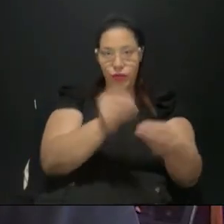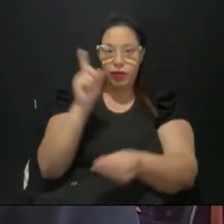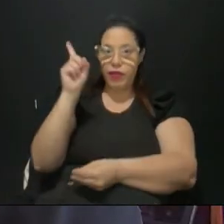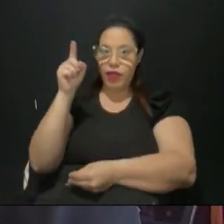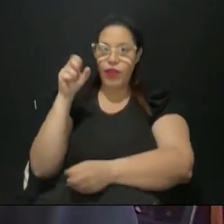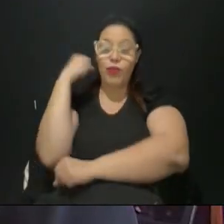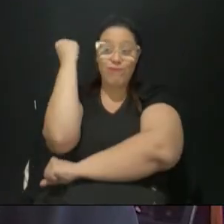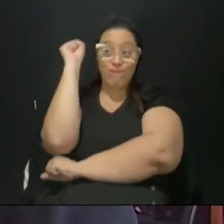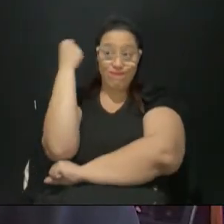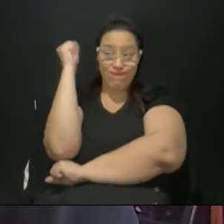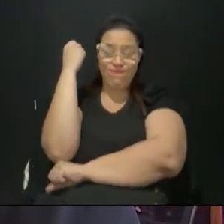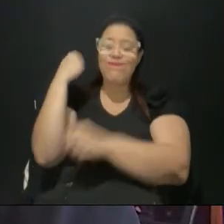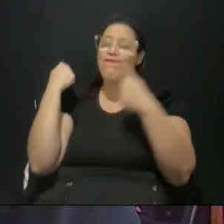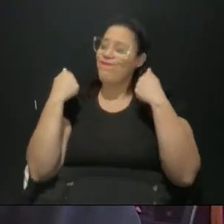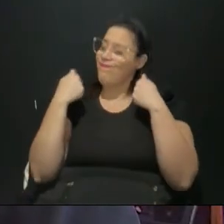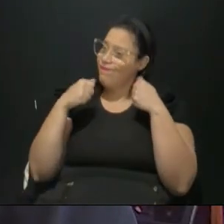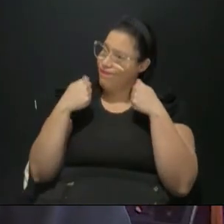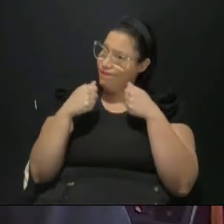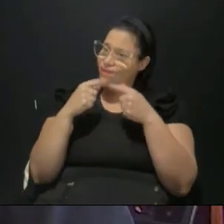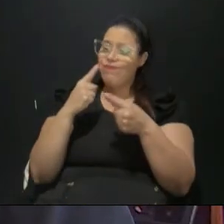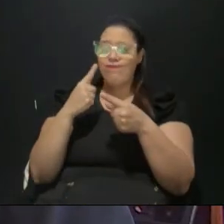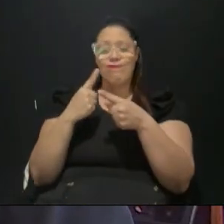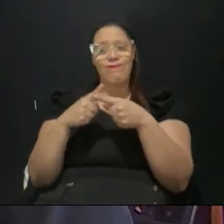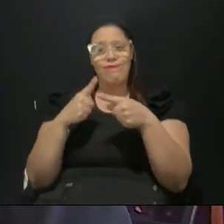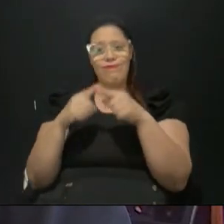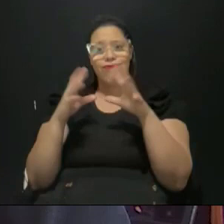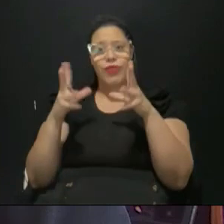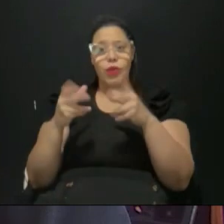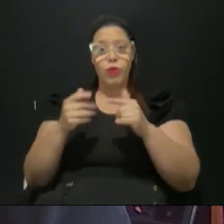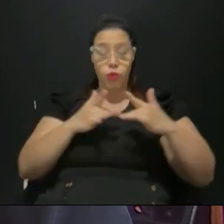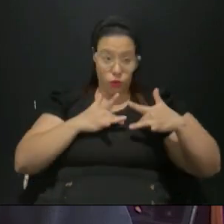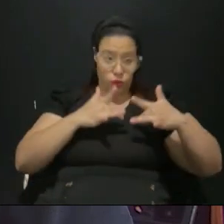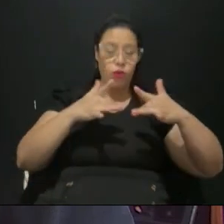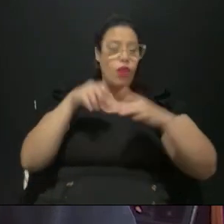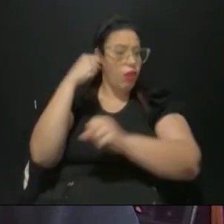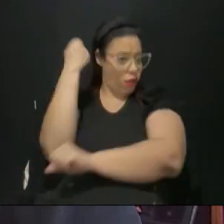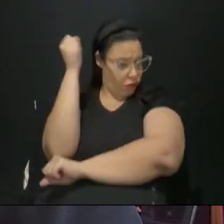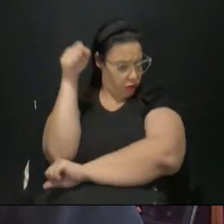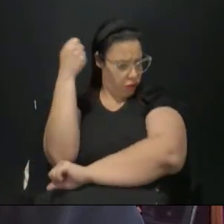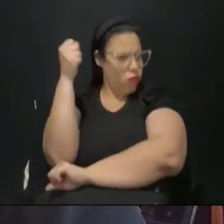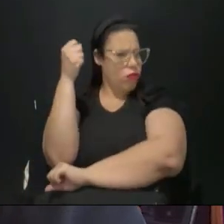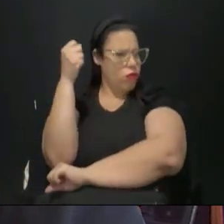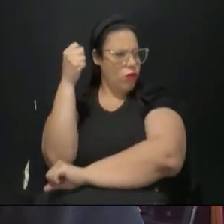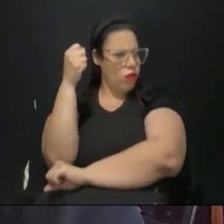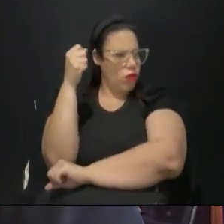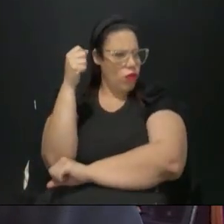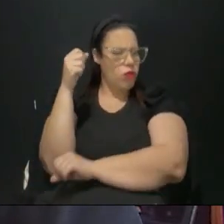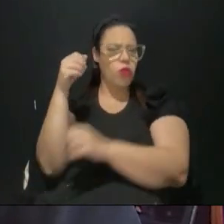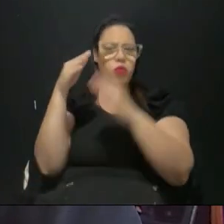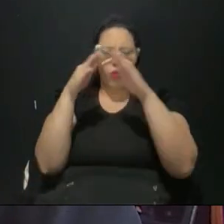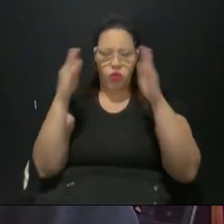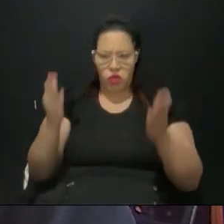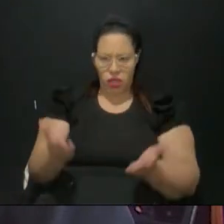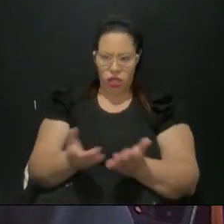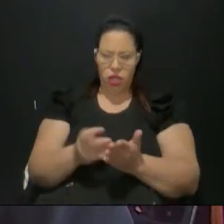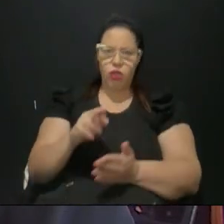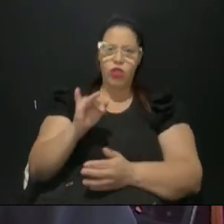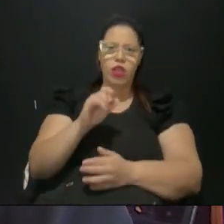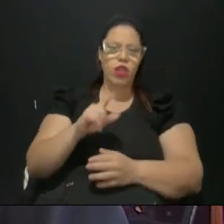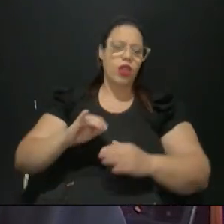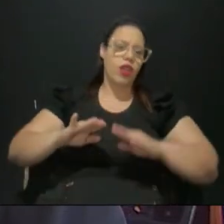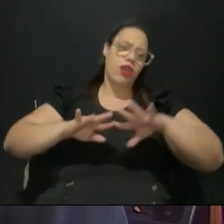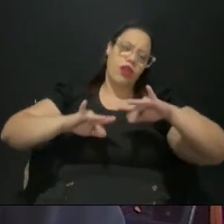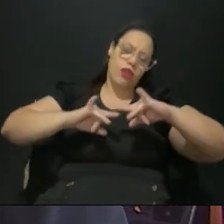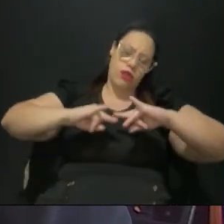isso que lá no sul eles estão precisando porque muitas coisas foram doadas para o sul eh fogão geladeira eh